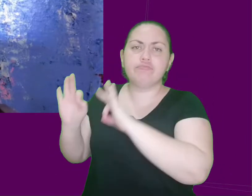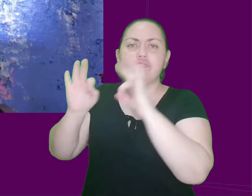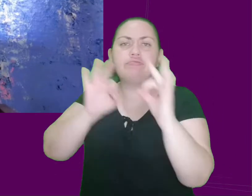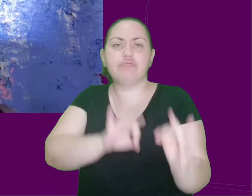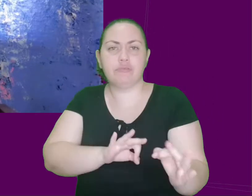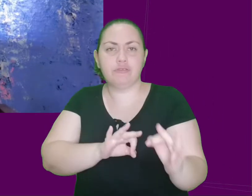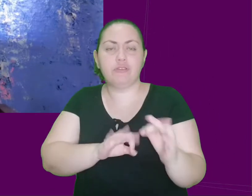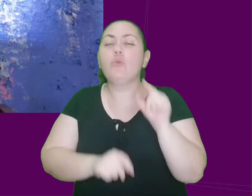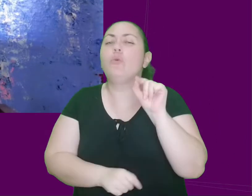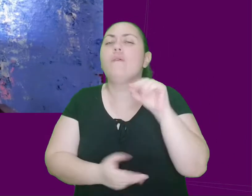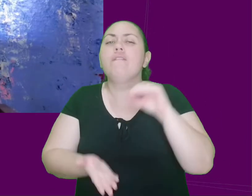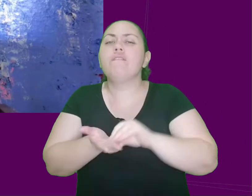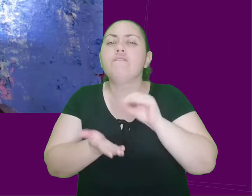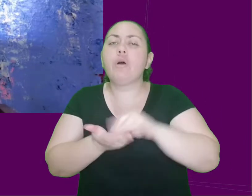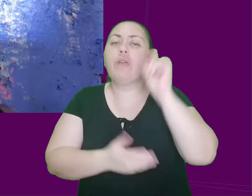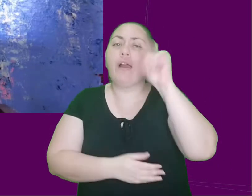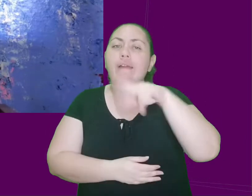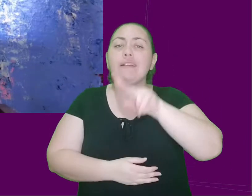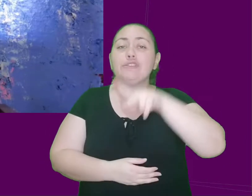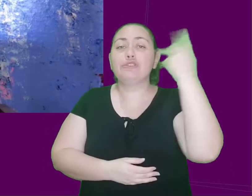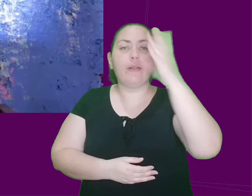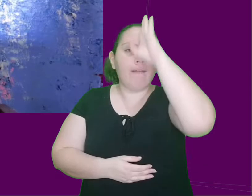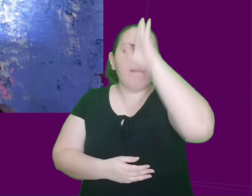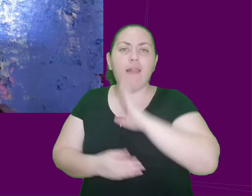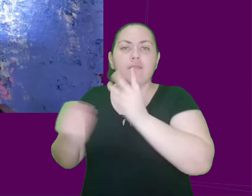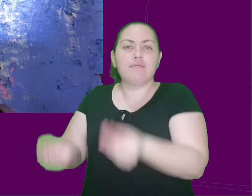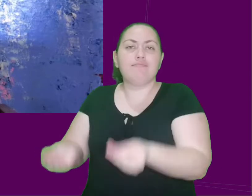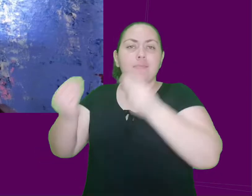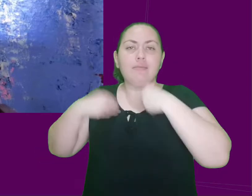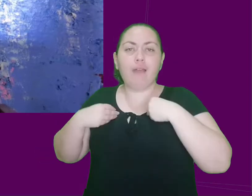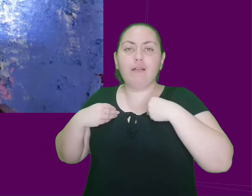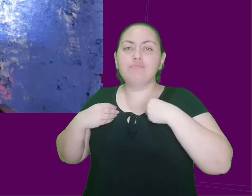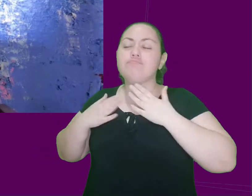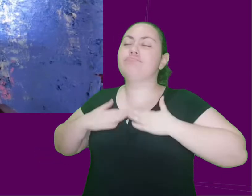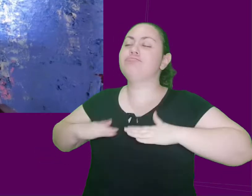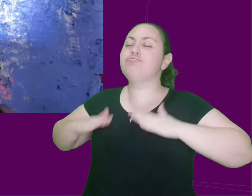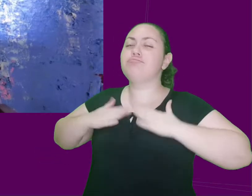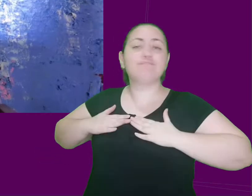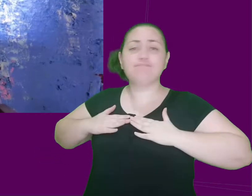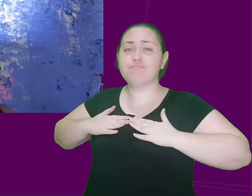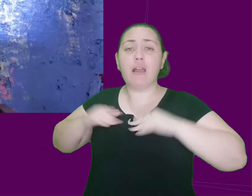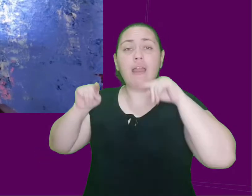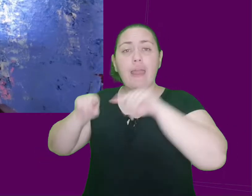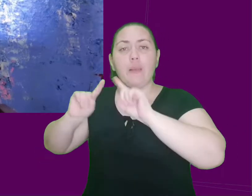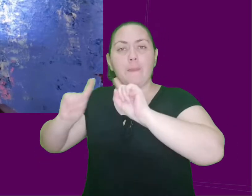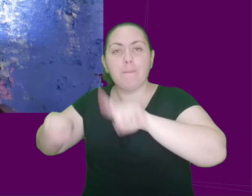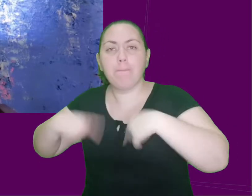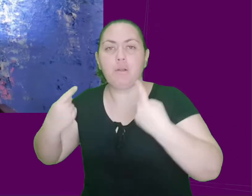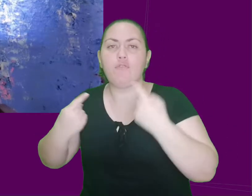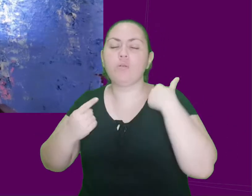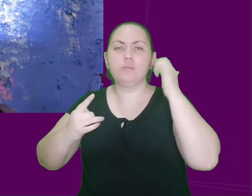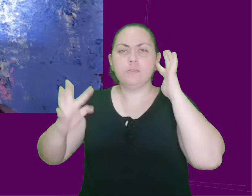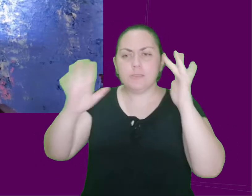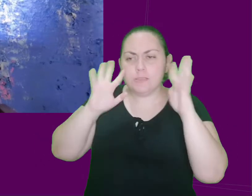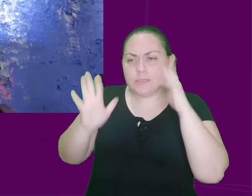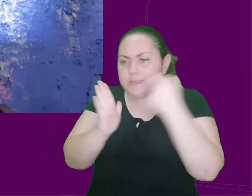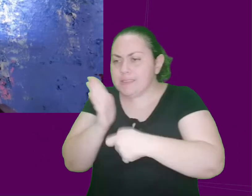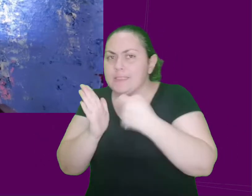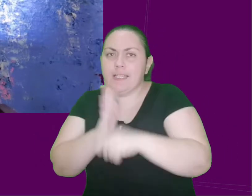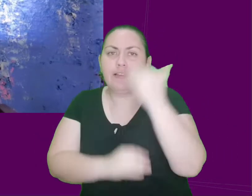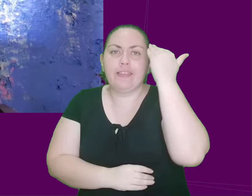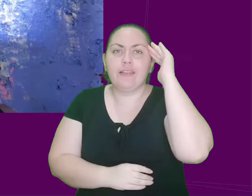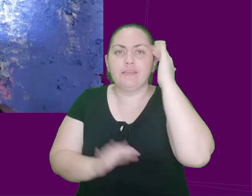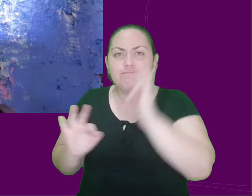entendimento. Ou melhor, o que falta é a história dada de graça, e isso leva o leitor à reflexão, à busca